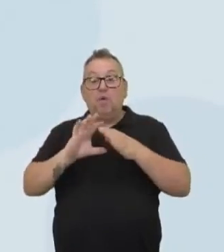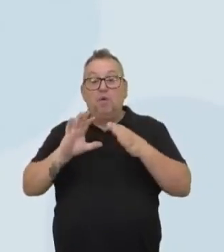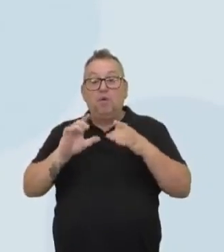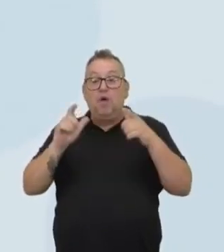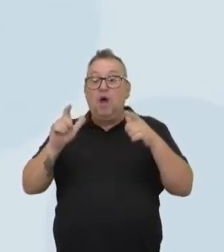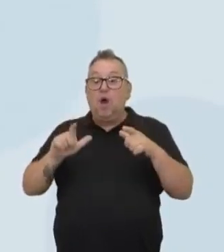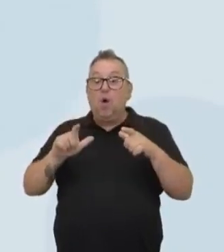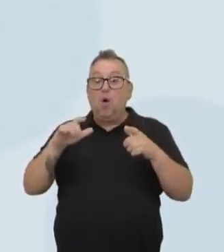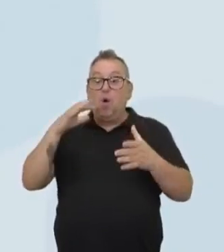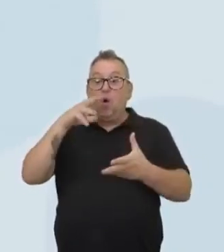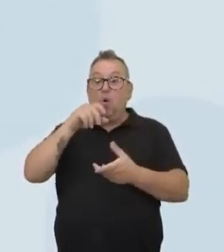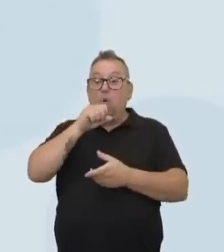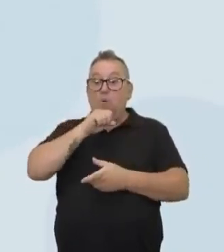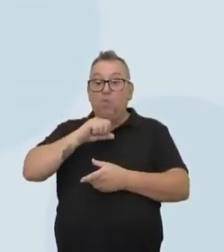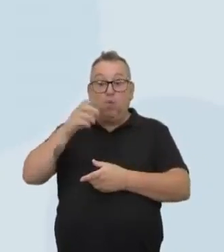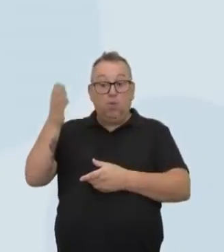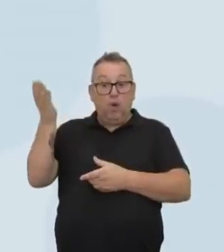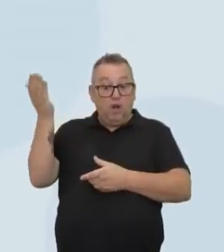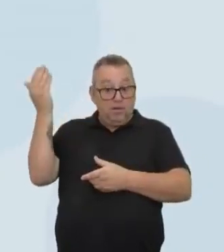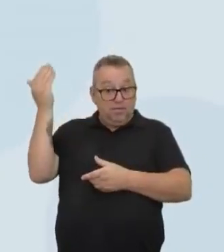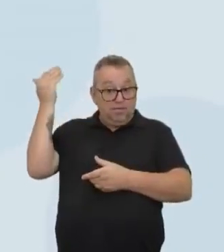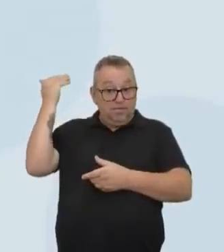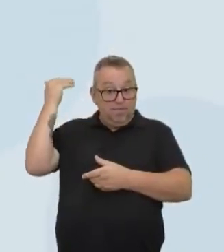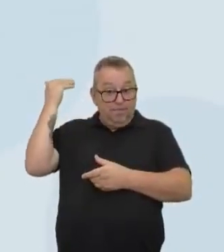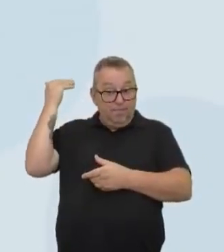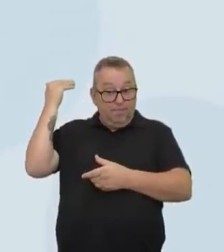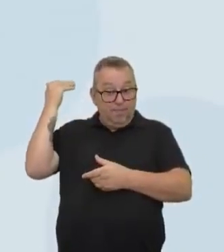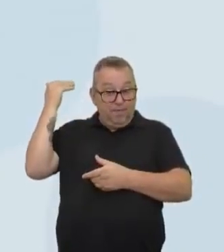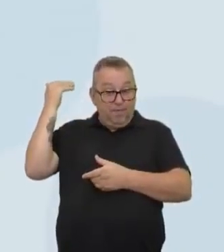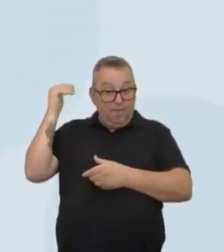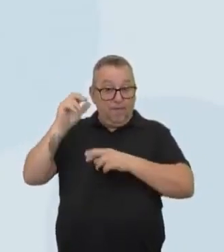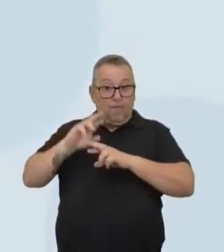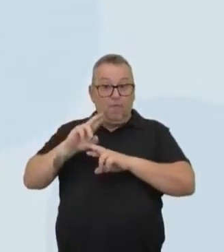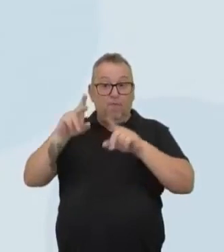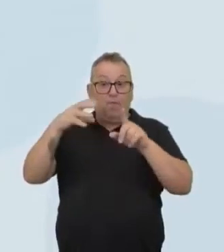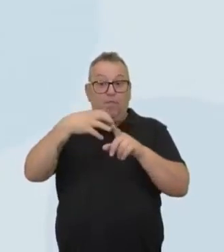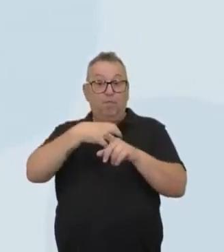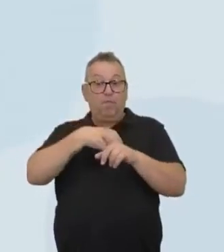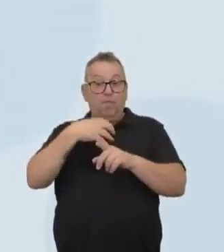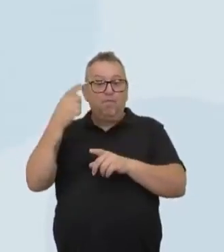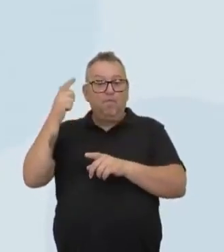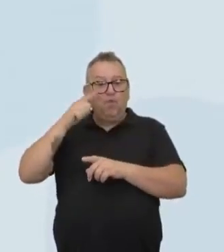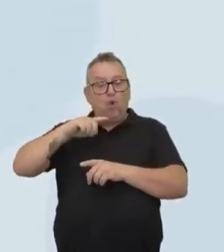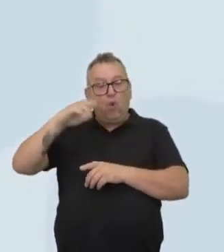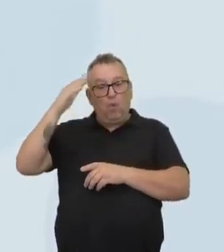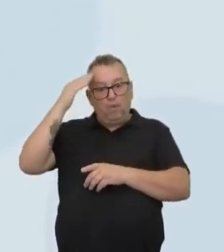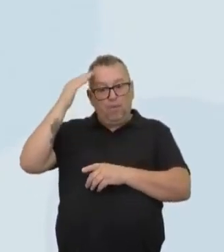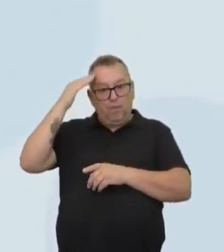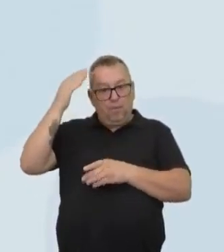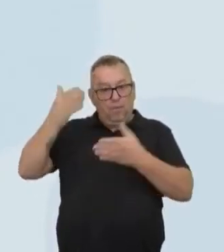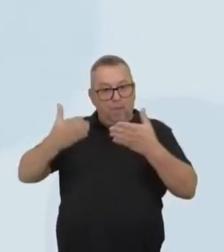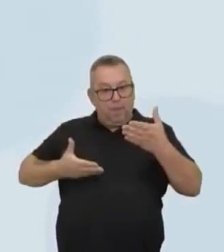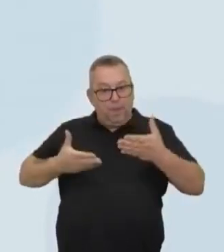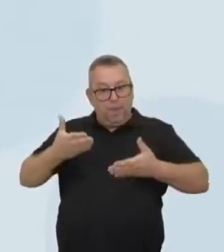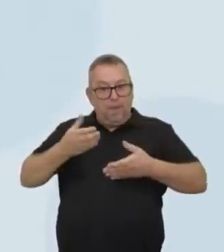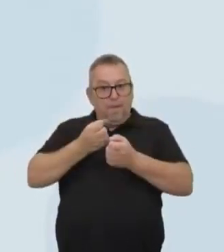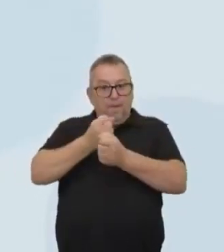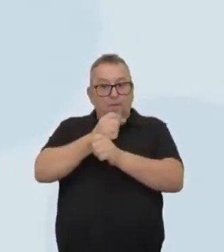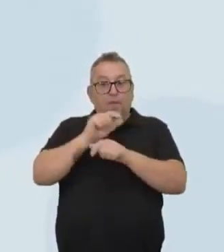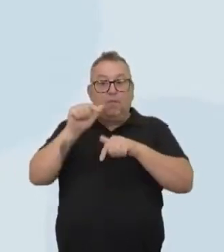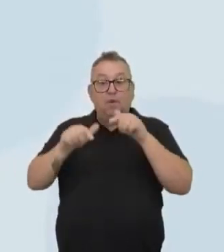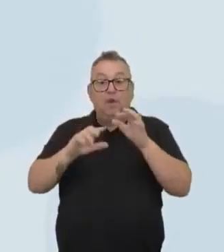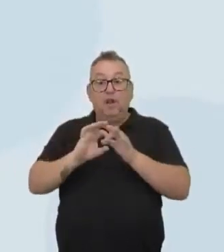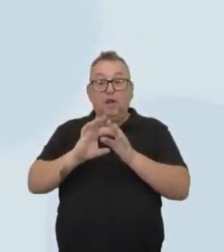mundo antigo. E aí, objetivo, diferenciar as formas de entendimento da servidão, da escravidão,